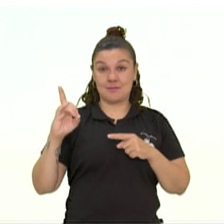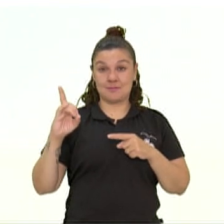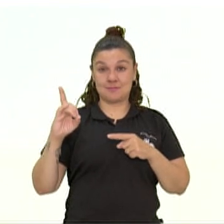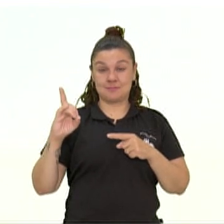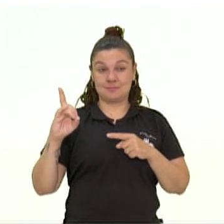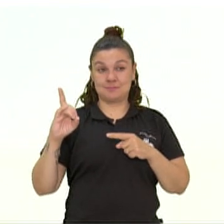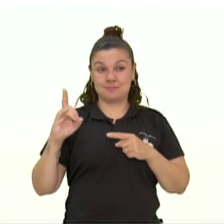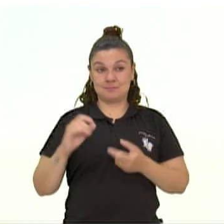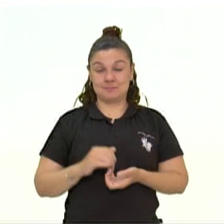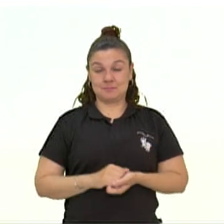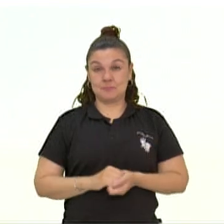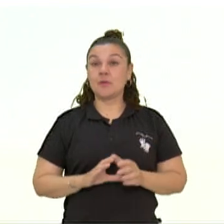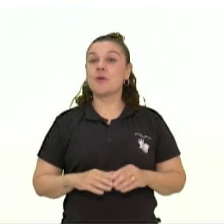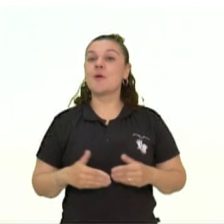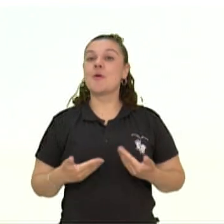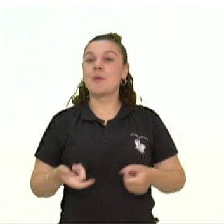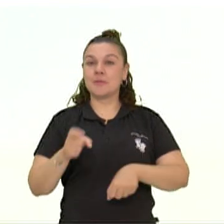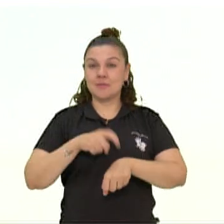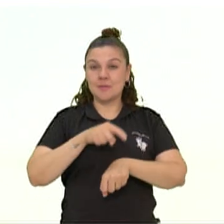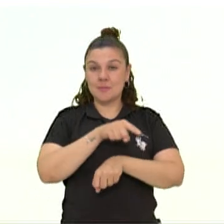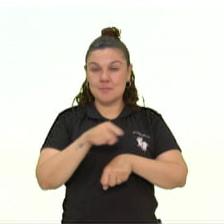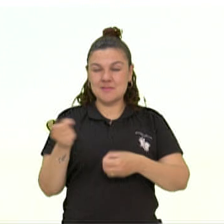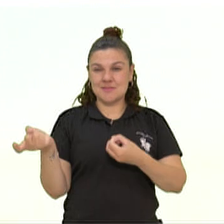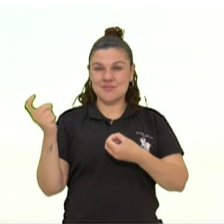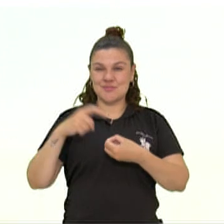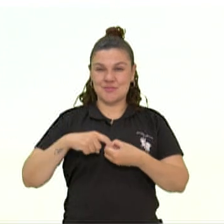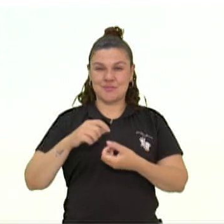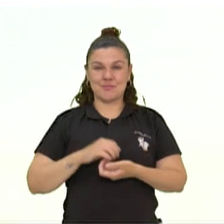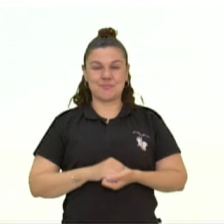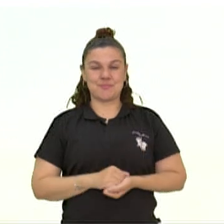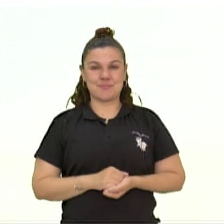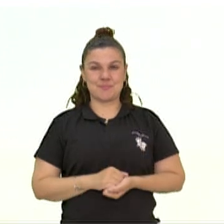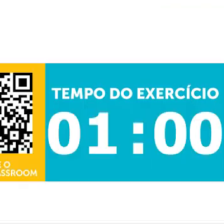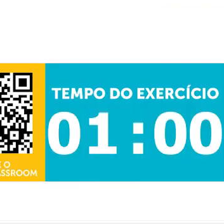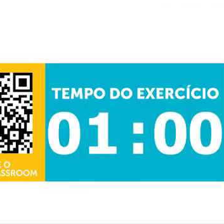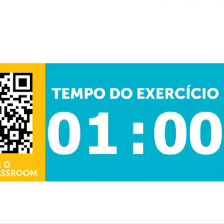D, mecanização da agricultura. Um minutinho, a gente já volta.